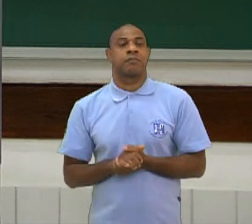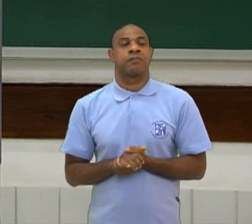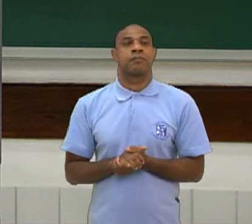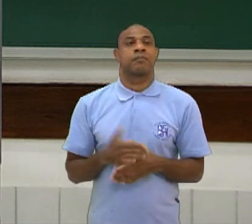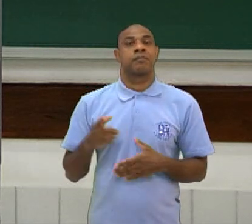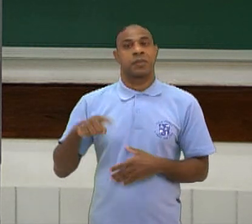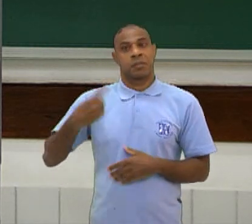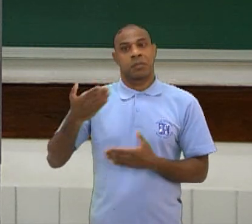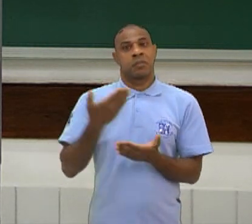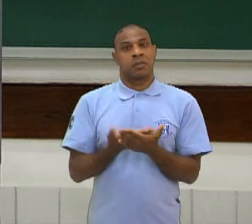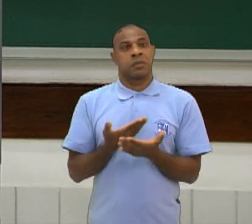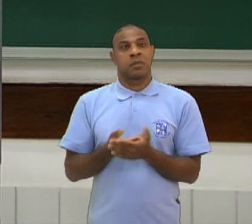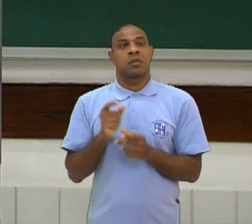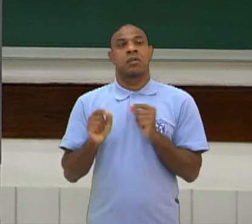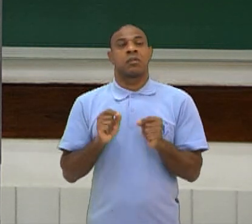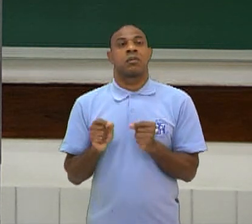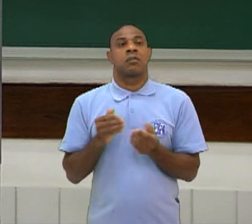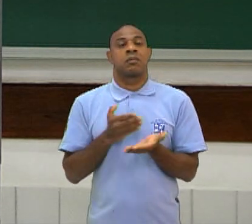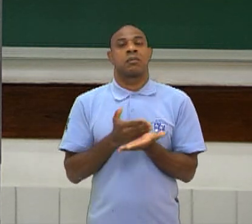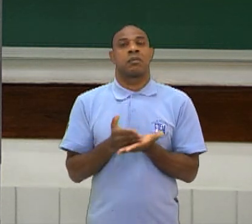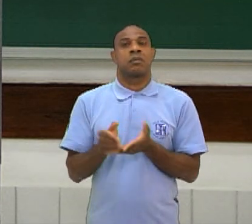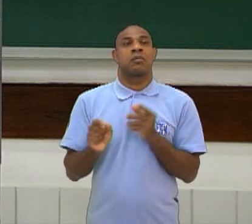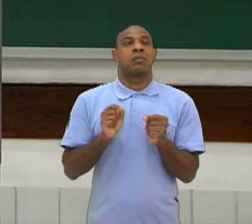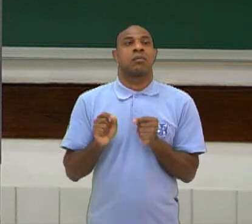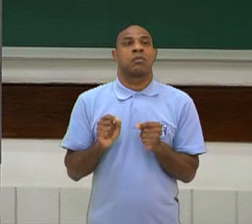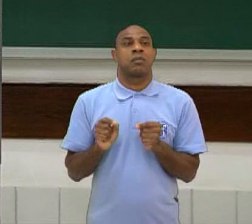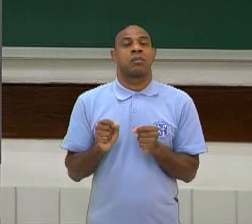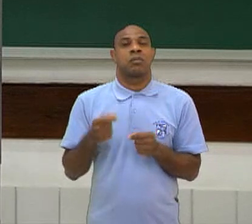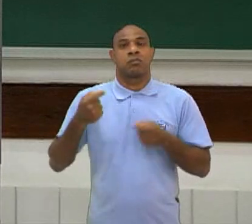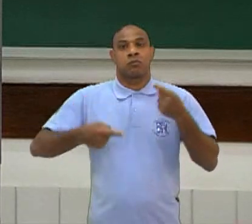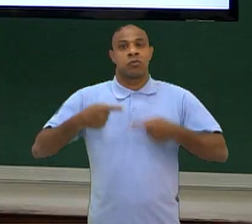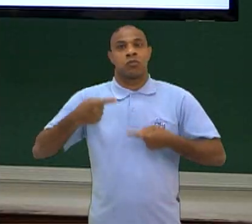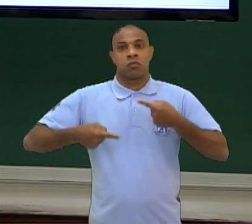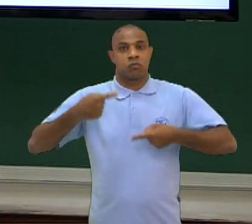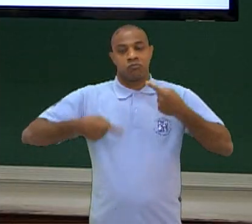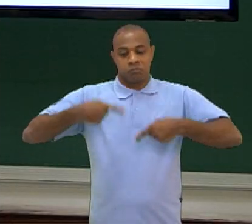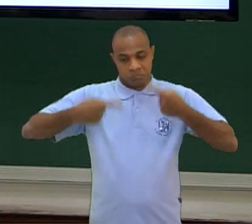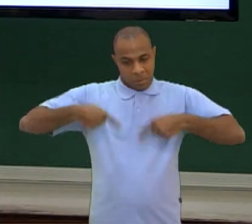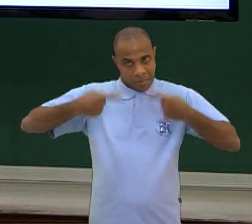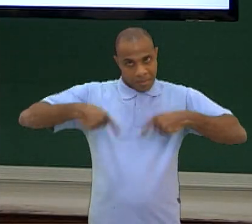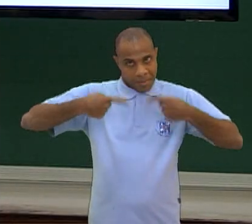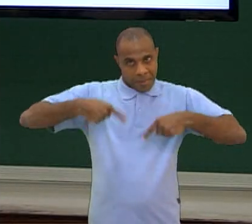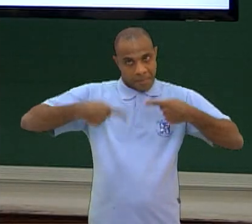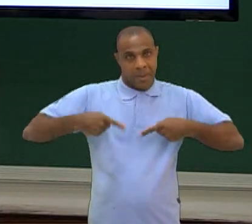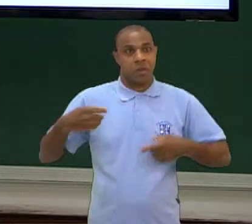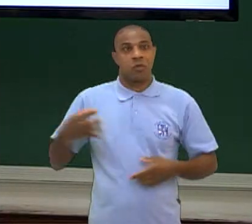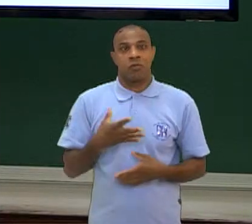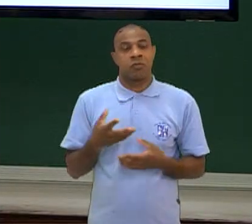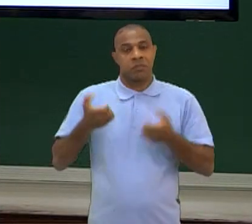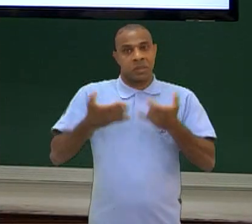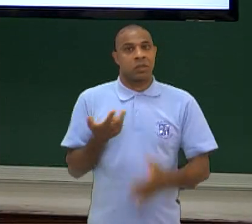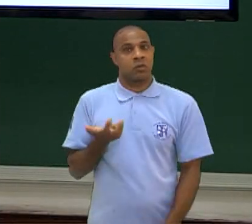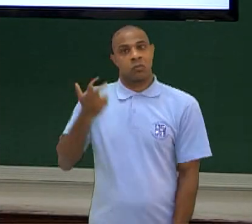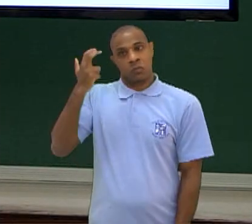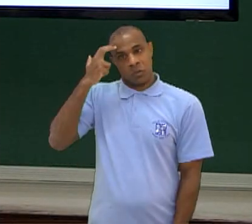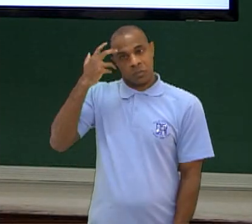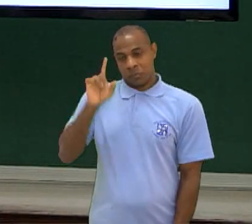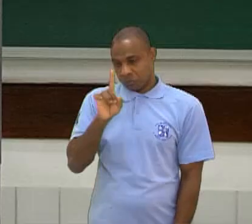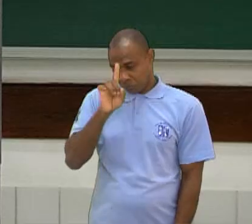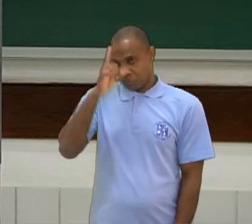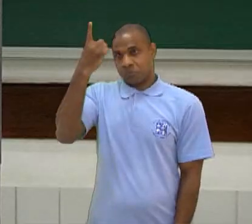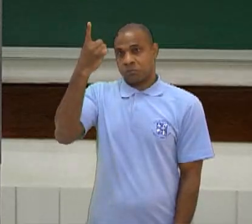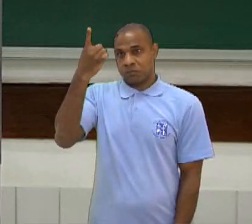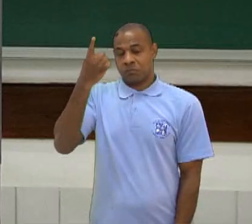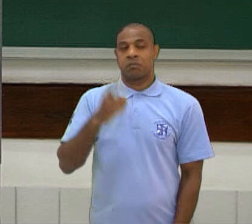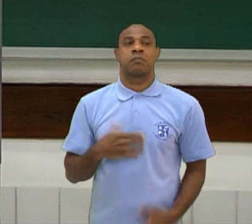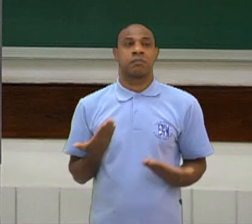Na próxima aula, a gente vai iniciar uma frente nova de discussão falando entre cultura e ideologia.